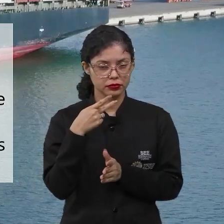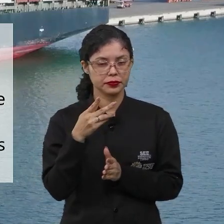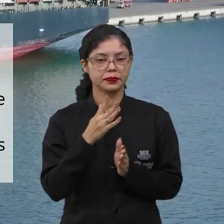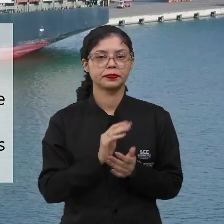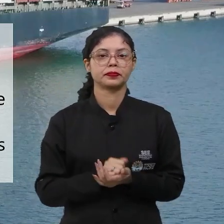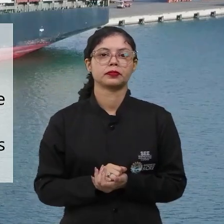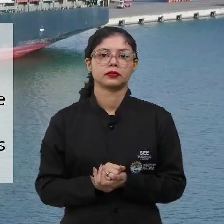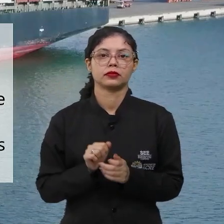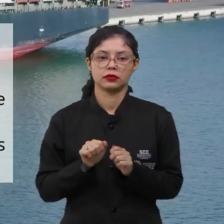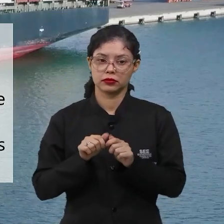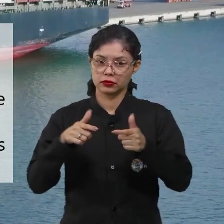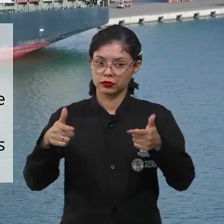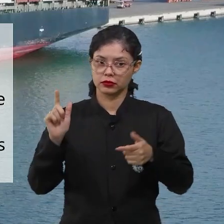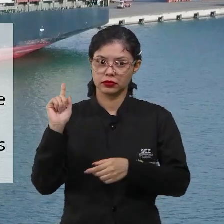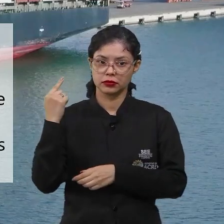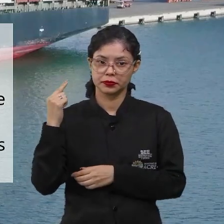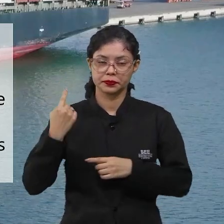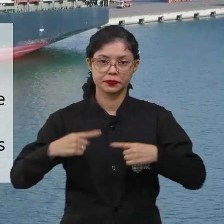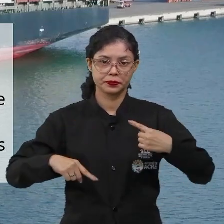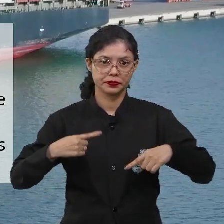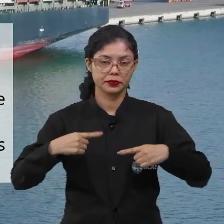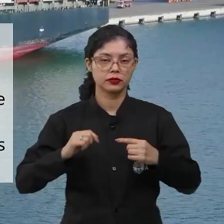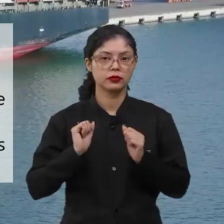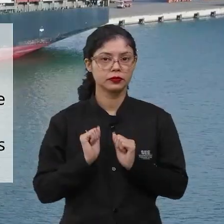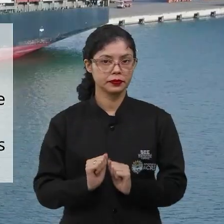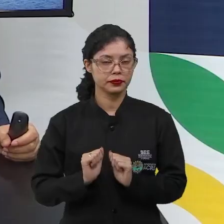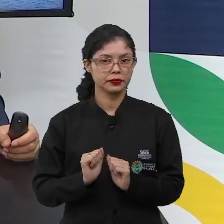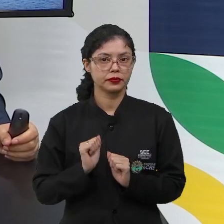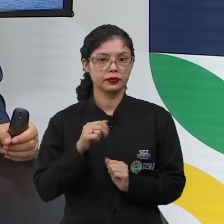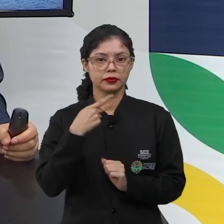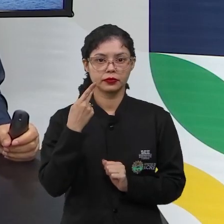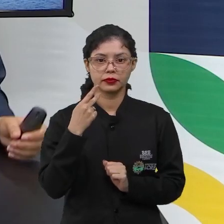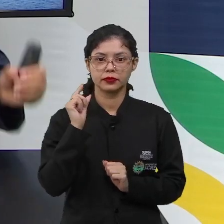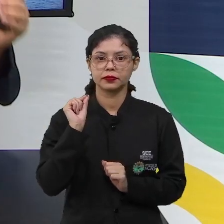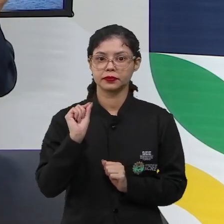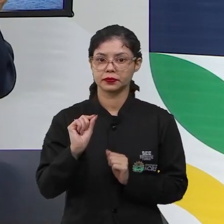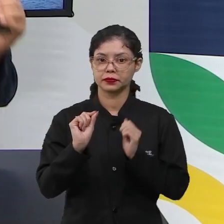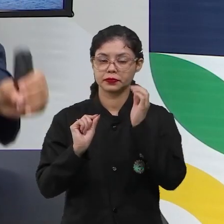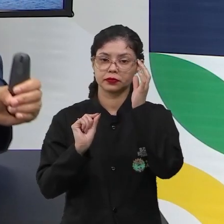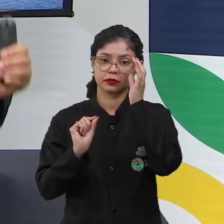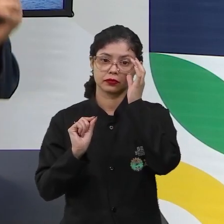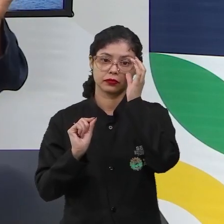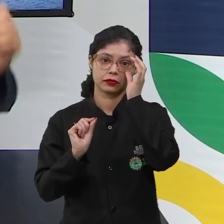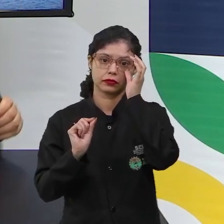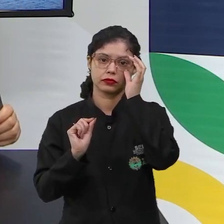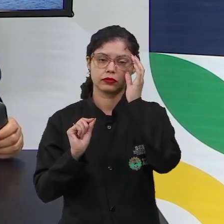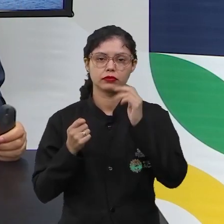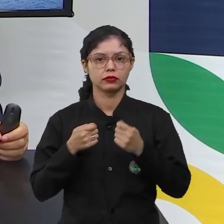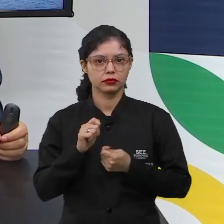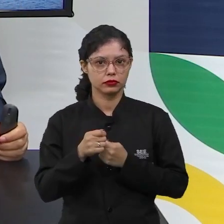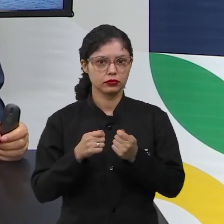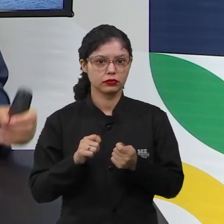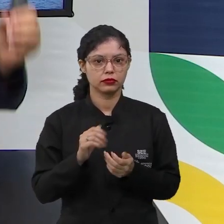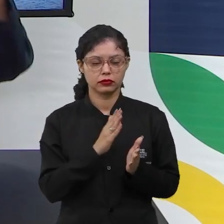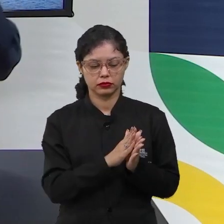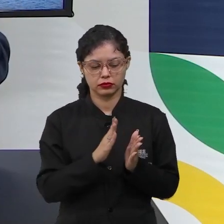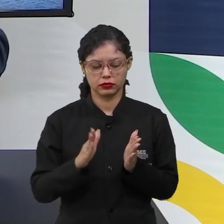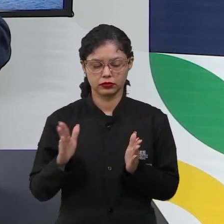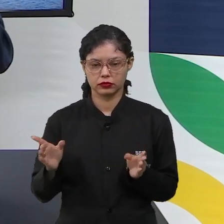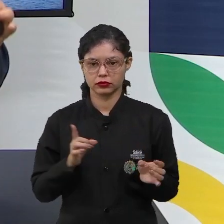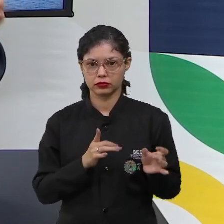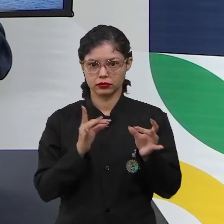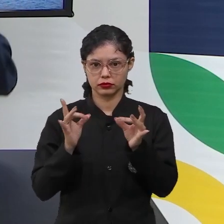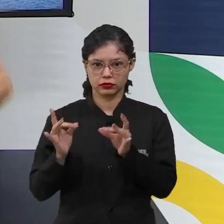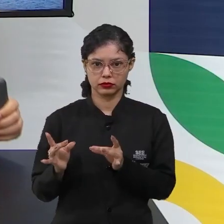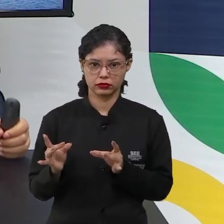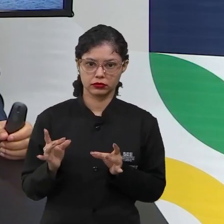da dimensão geopolítica. A gente pode citar a questão do controle aí das rotas comerciais, a gente